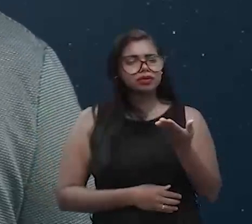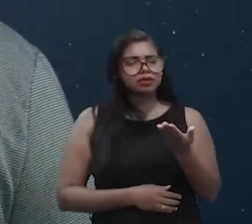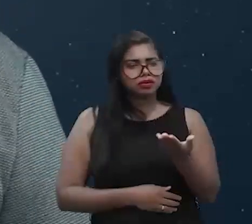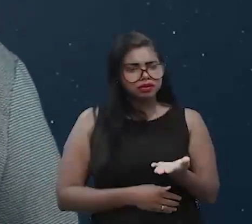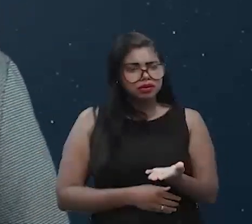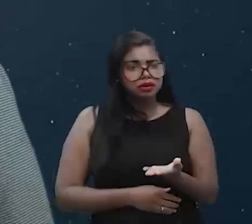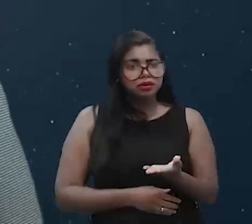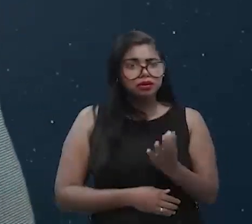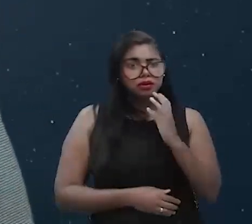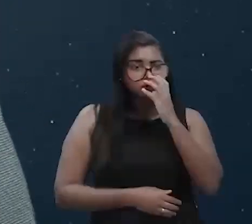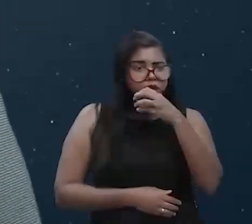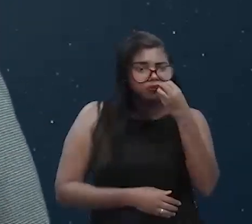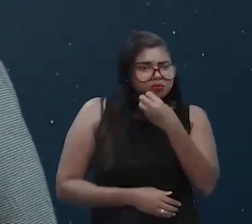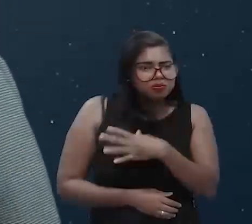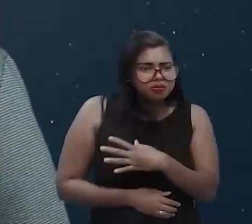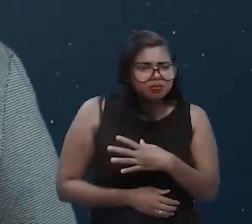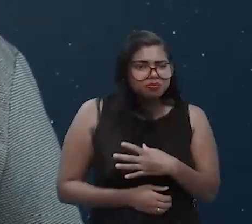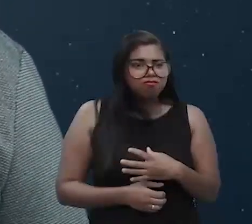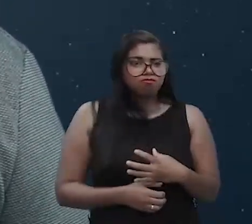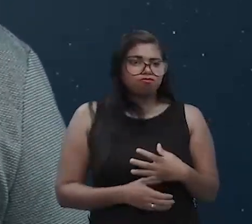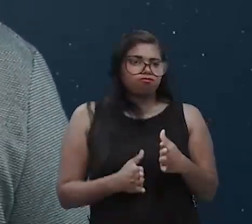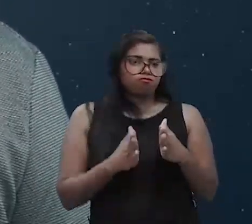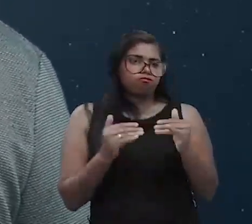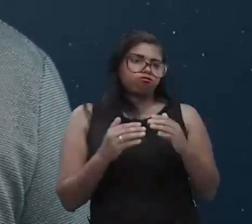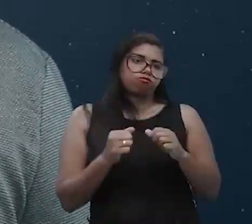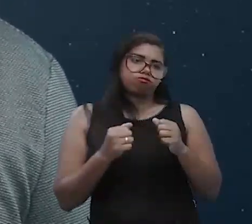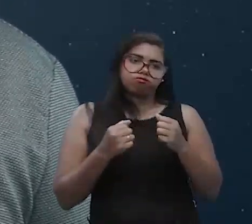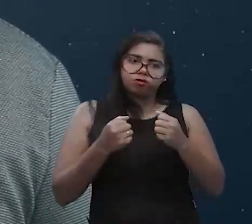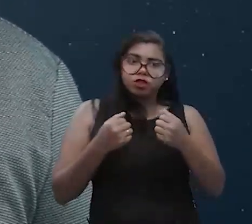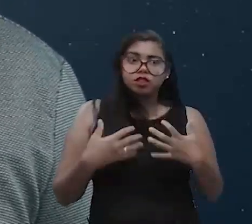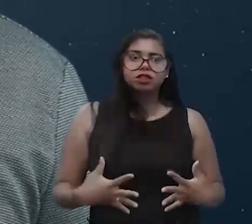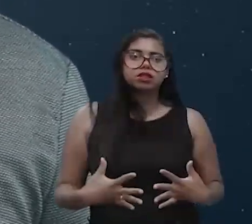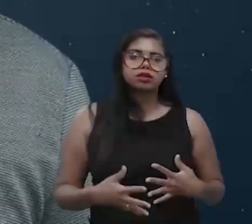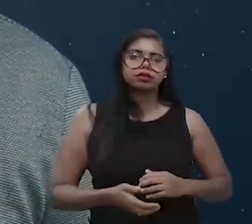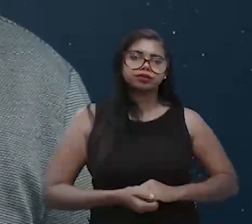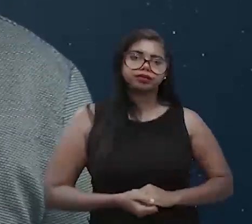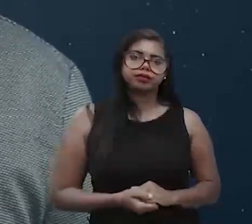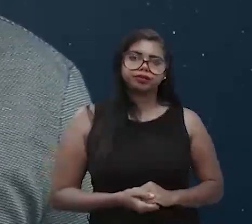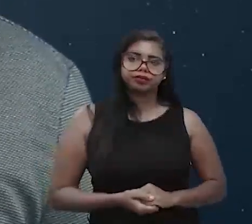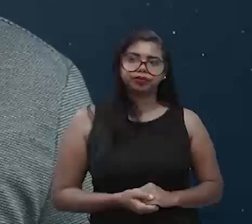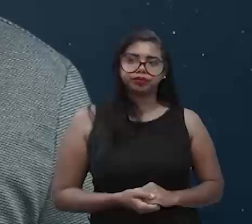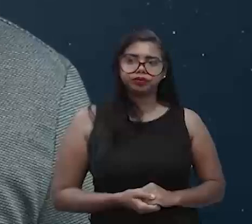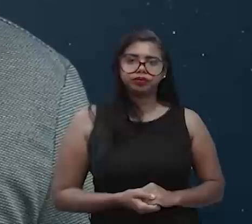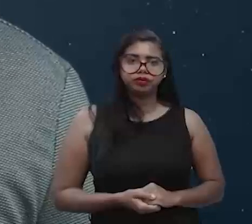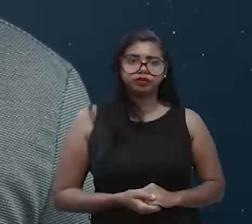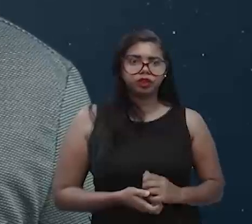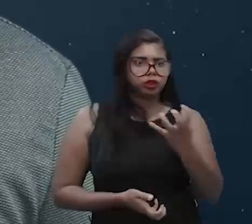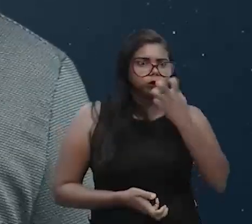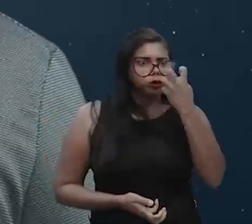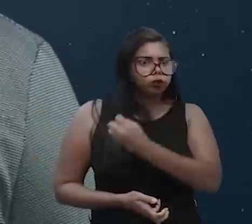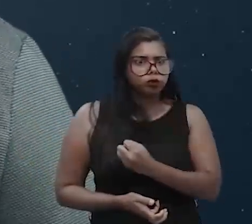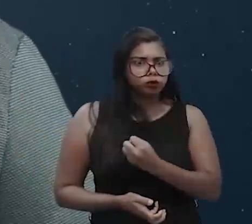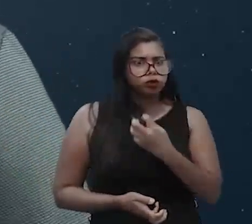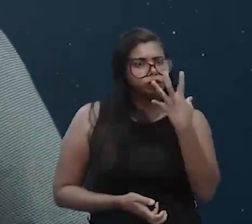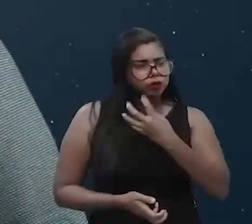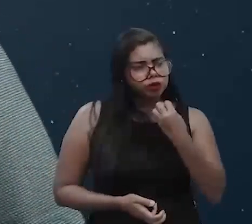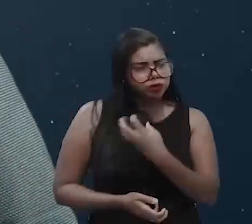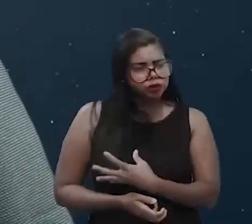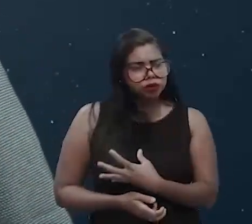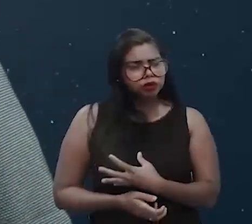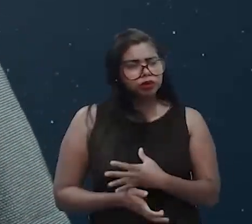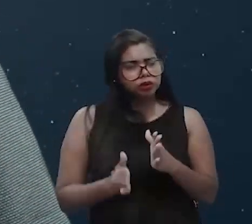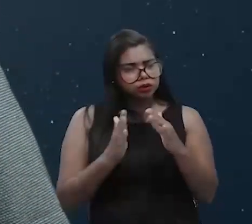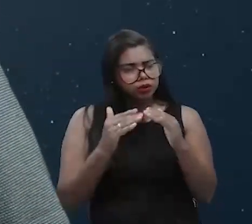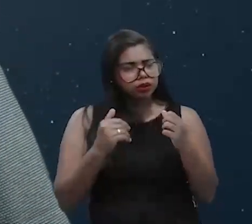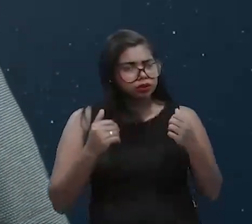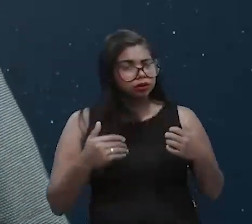grosseiro, pedante e chato? Função emotiva ou expressiva. Mas aí é outra história. Veja, se na questão, no